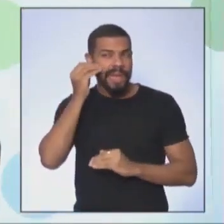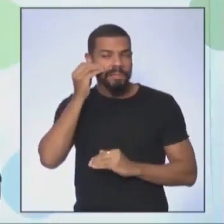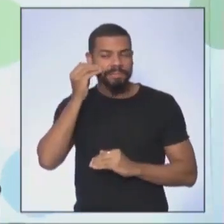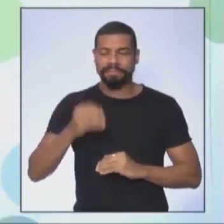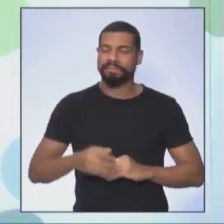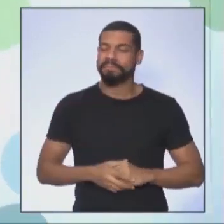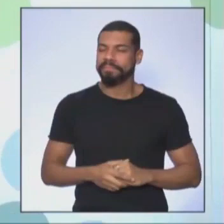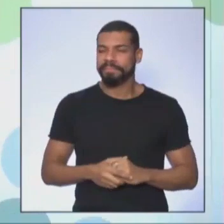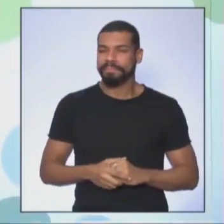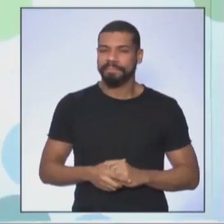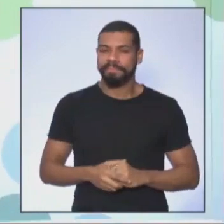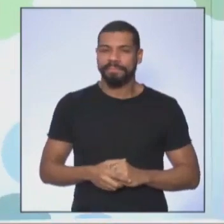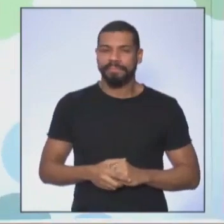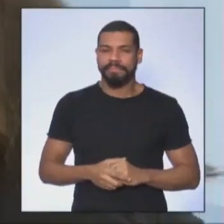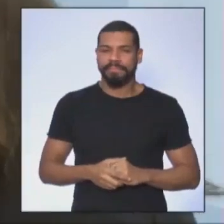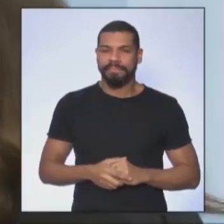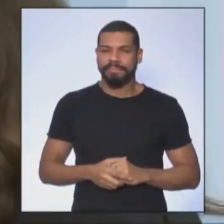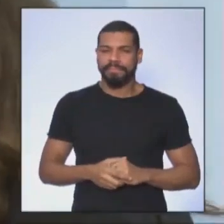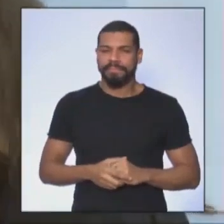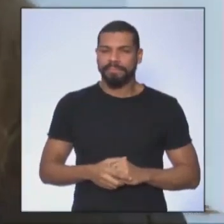Vamos ver.